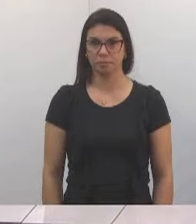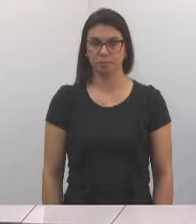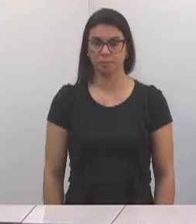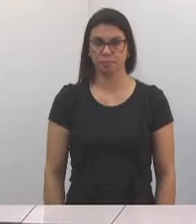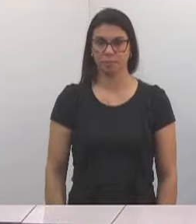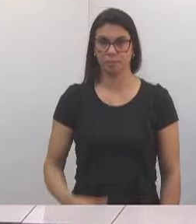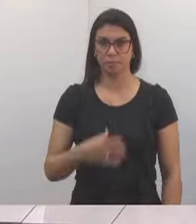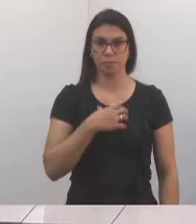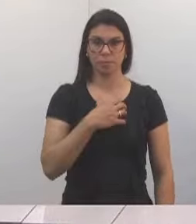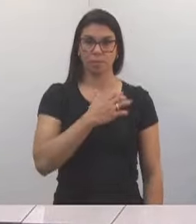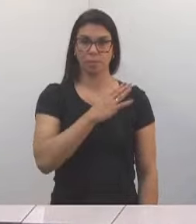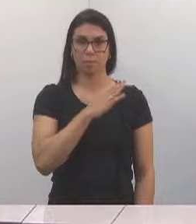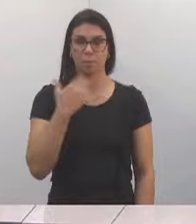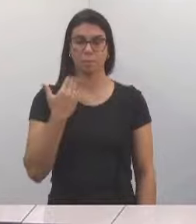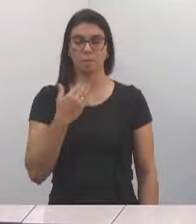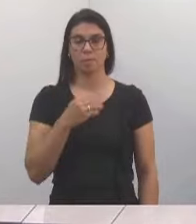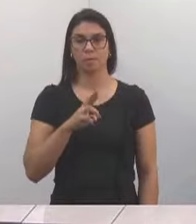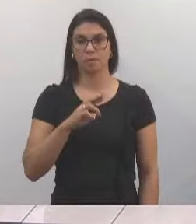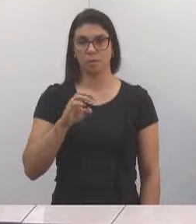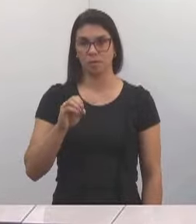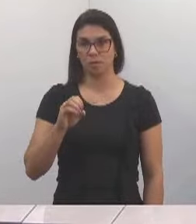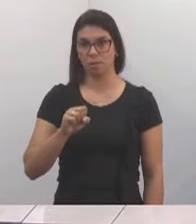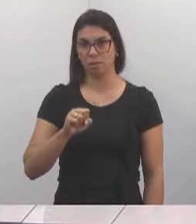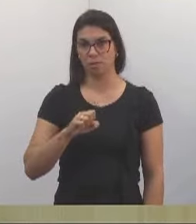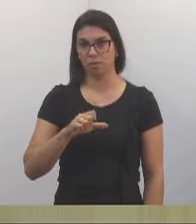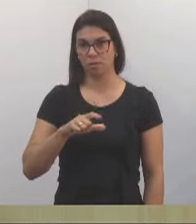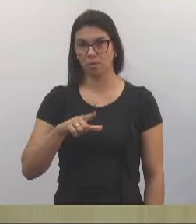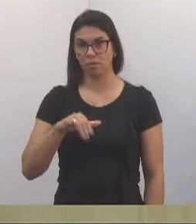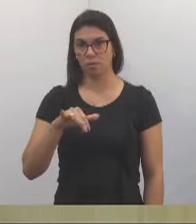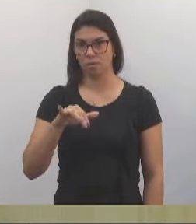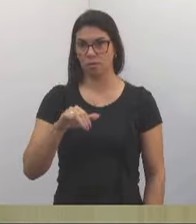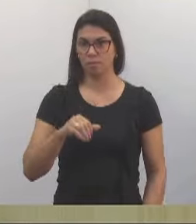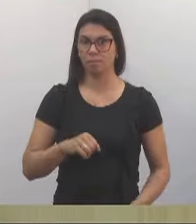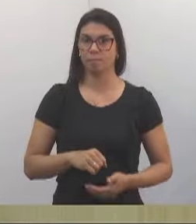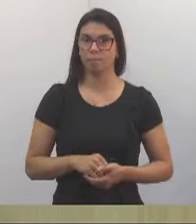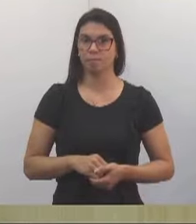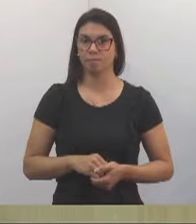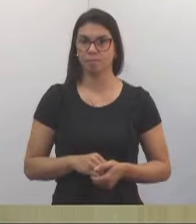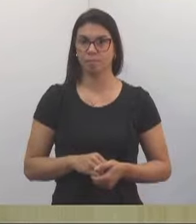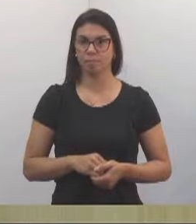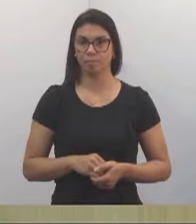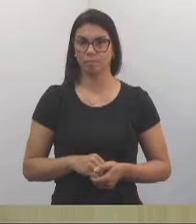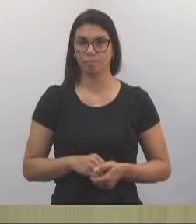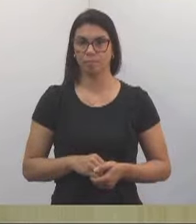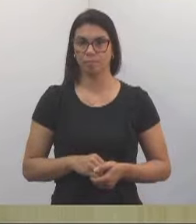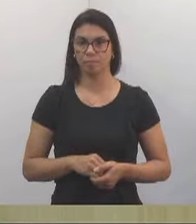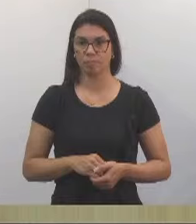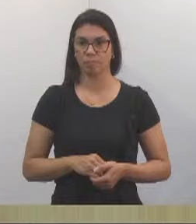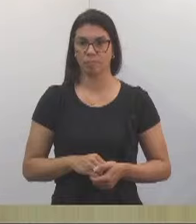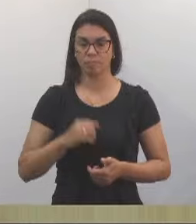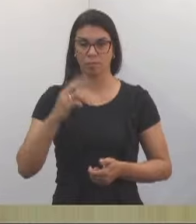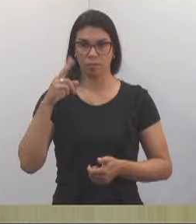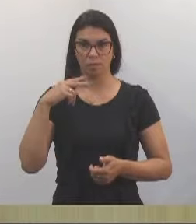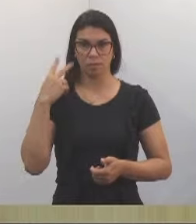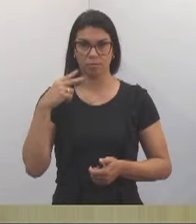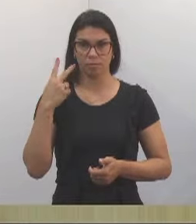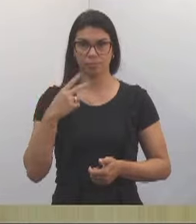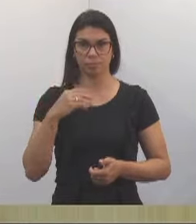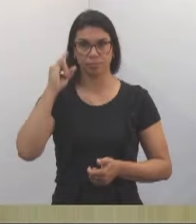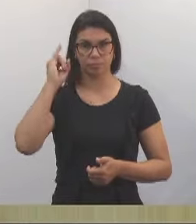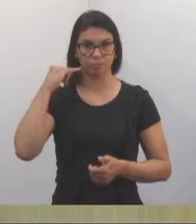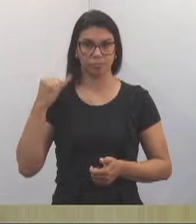Voto de pesar pelo falecimento de Roseli Rosa da Silva. Voto formulado pelos vereadores